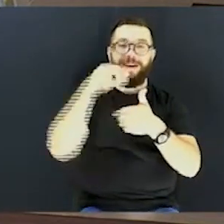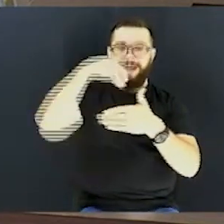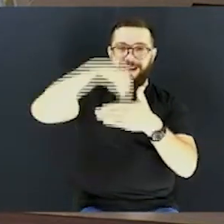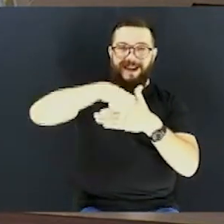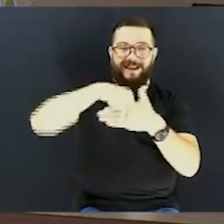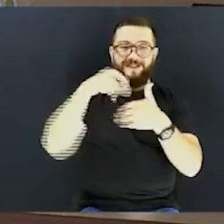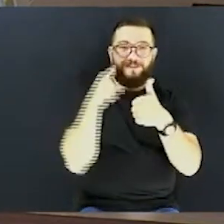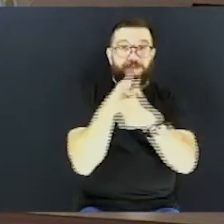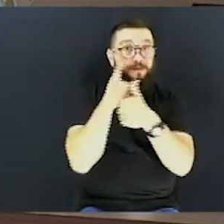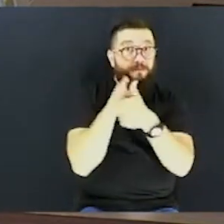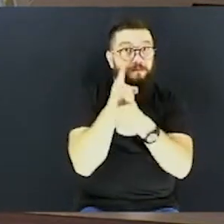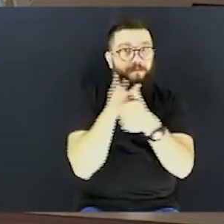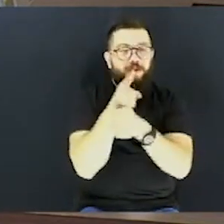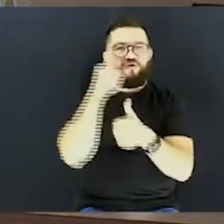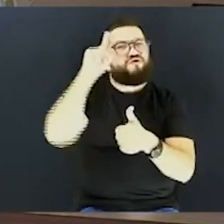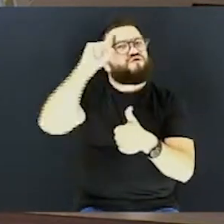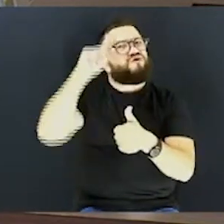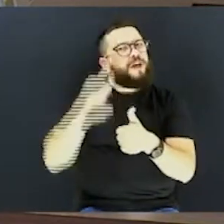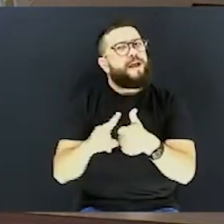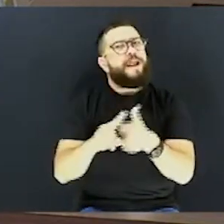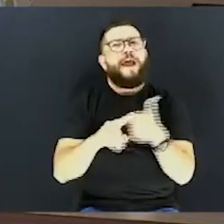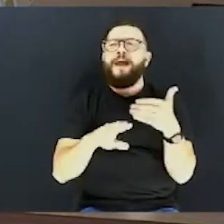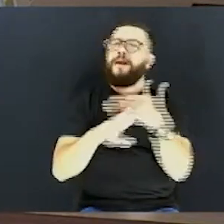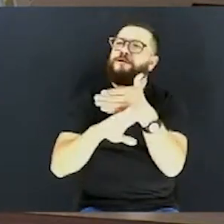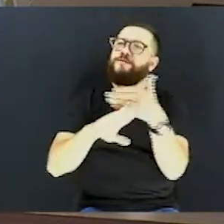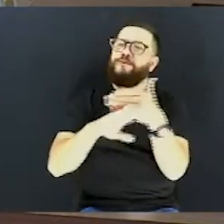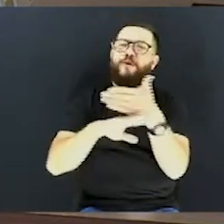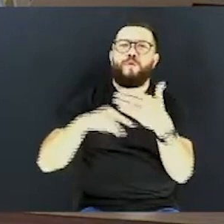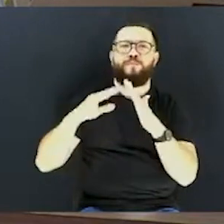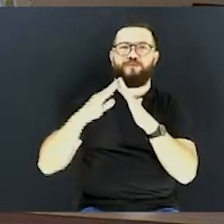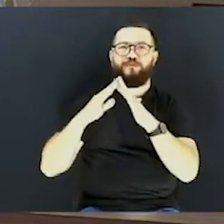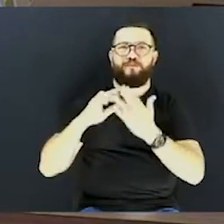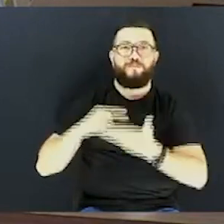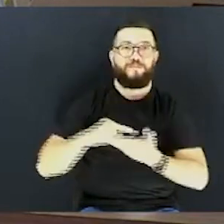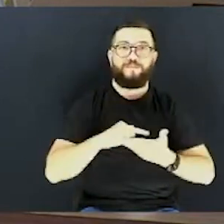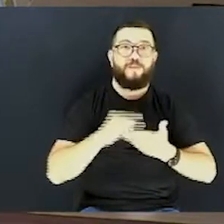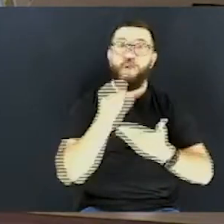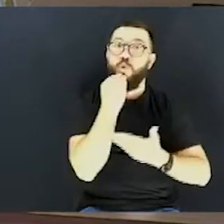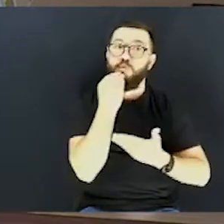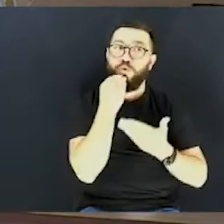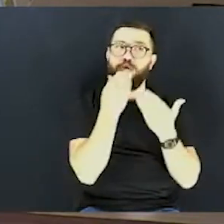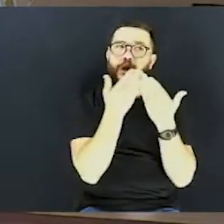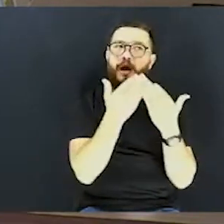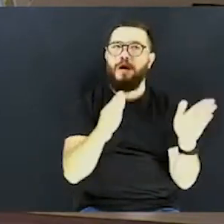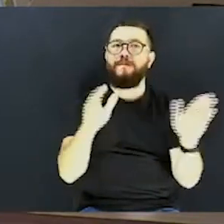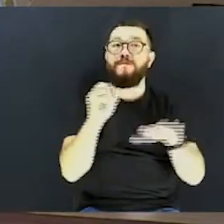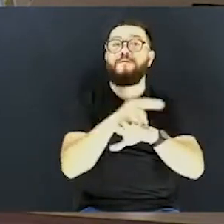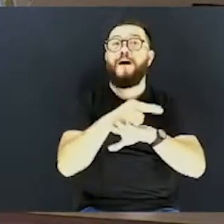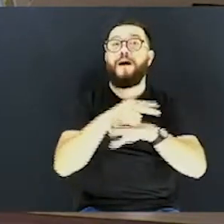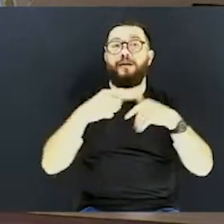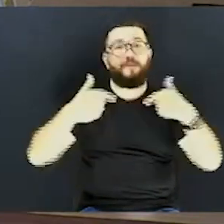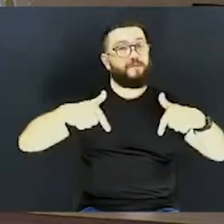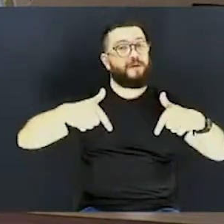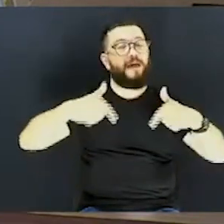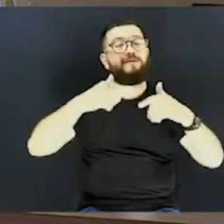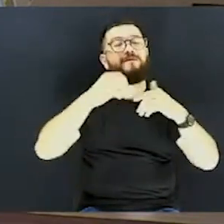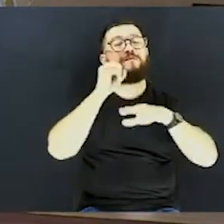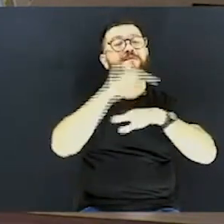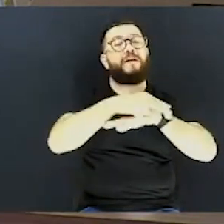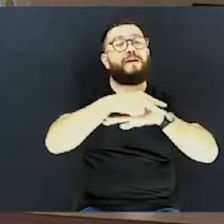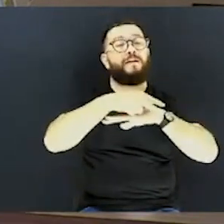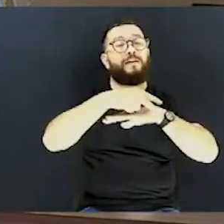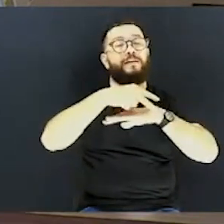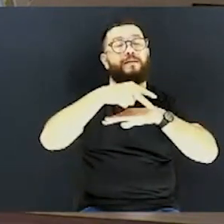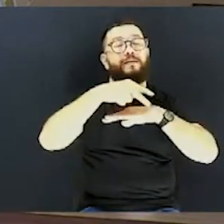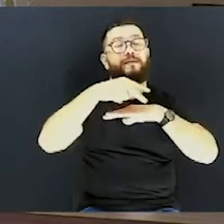educação infantil e tem como meta ampliar a oferta de vagas no ensino público para atendimento à primeira infância, assegurar o direito à